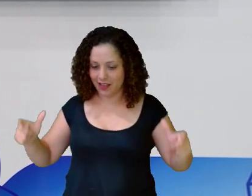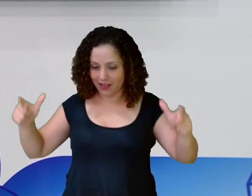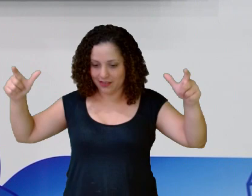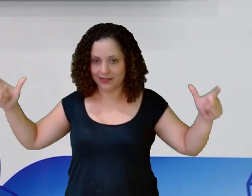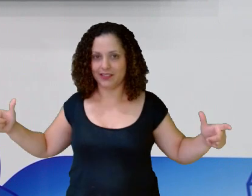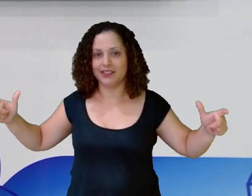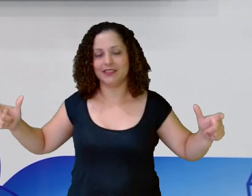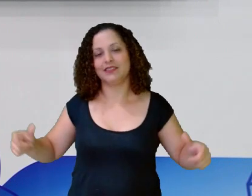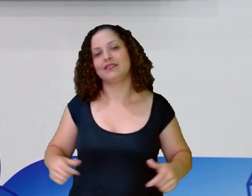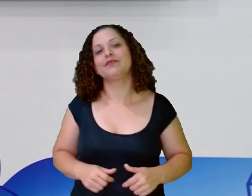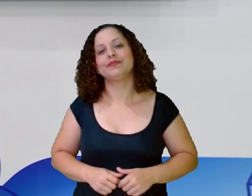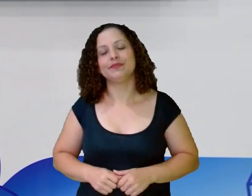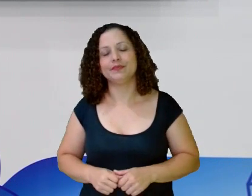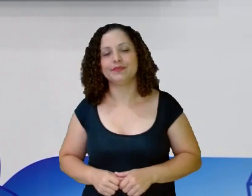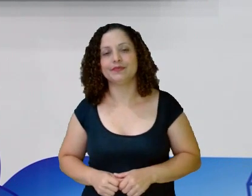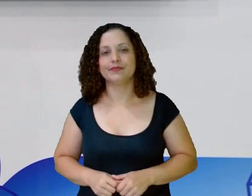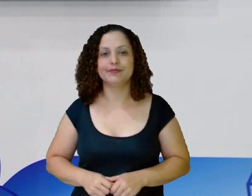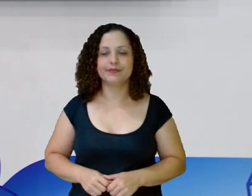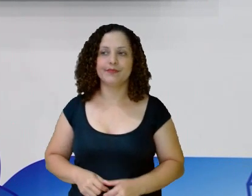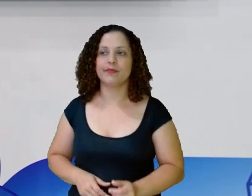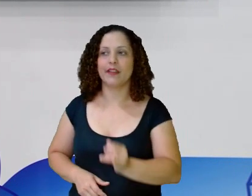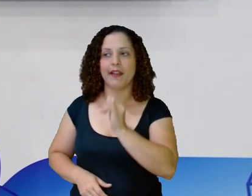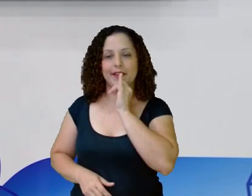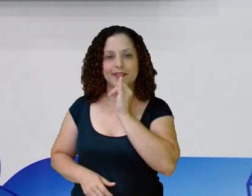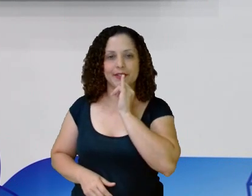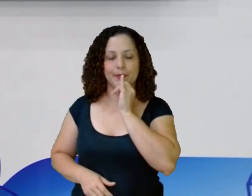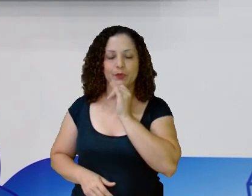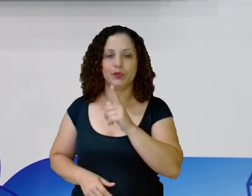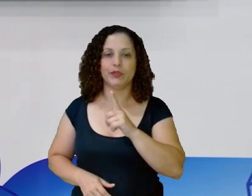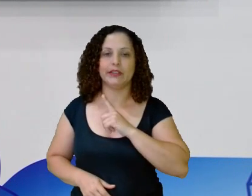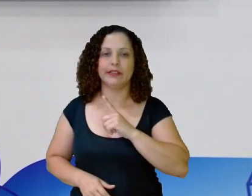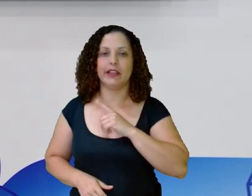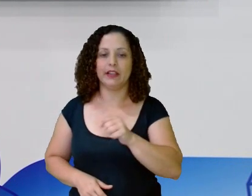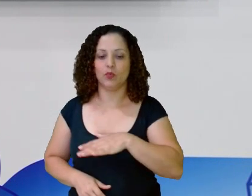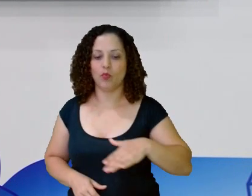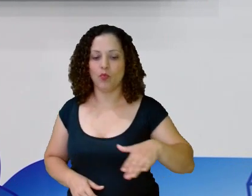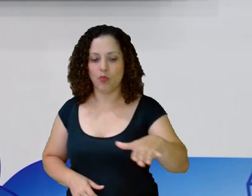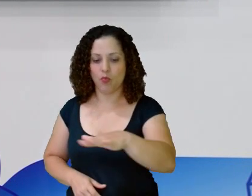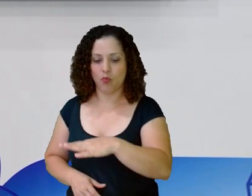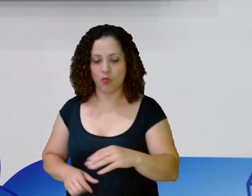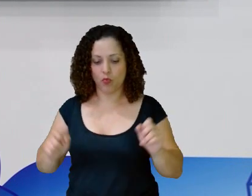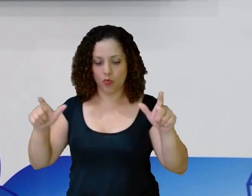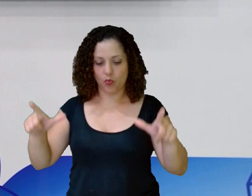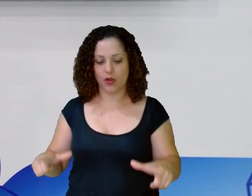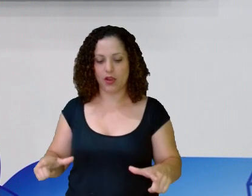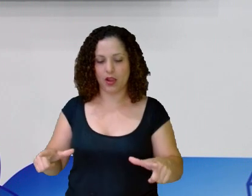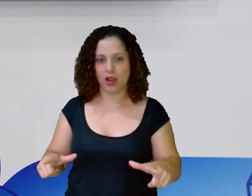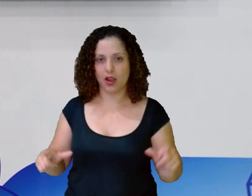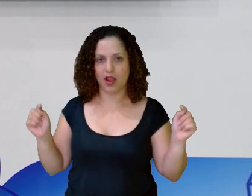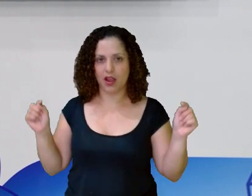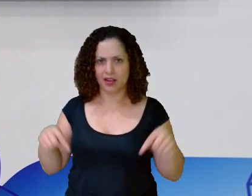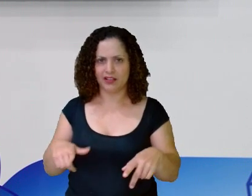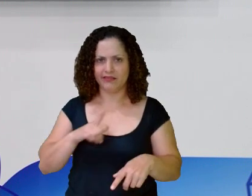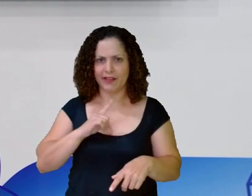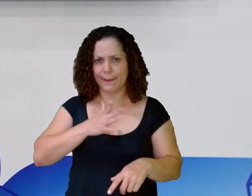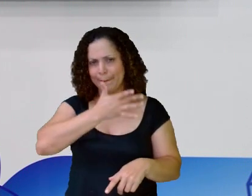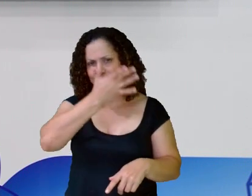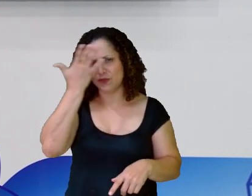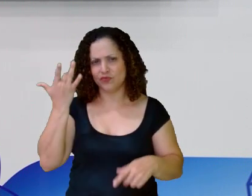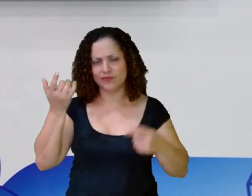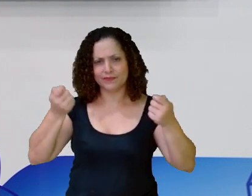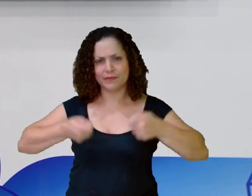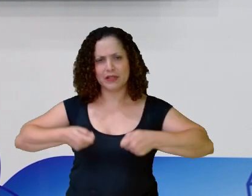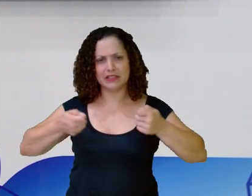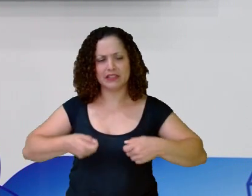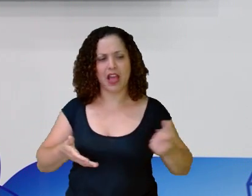mantendo. Se eu tenho, por exemplo, num determinado espaço, a necessidade, uma demanda de pessoas que precisam